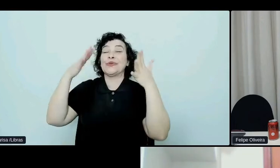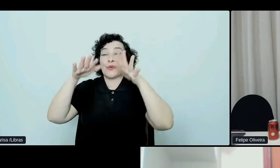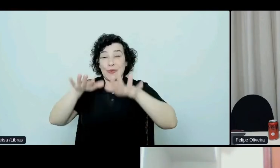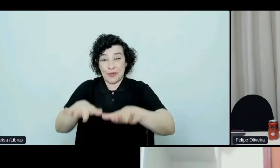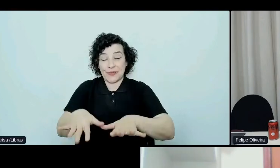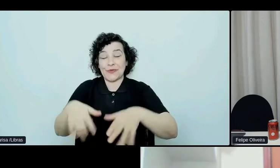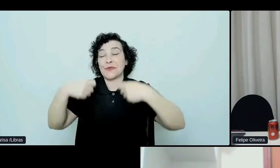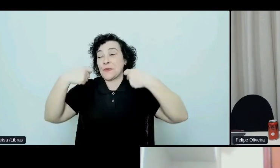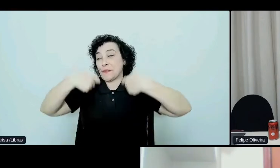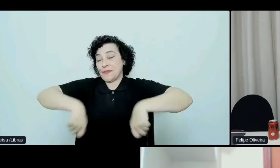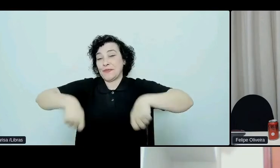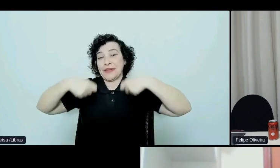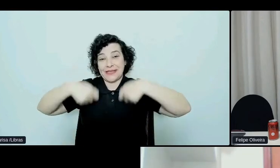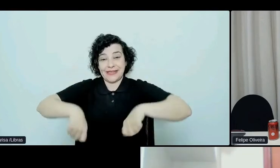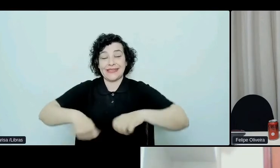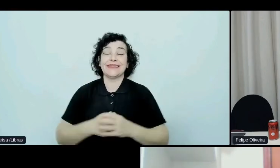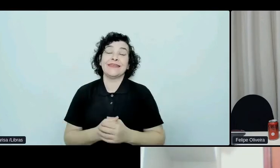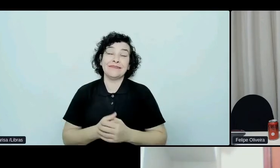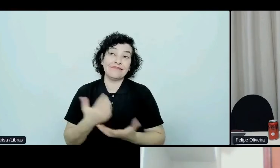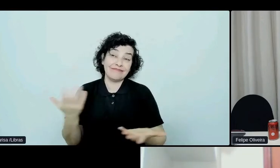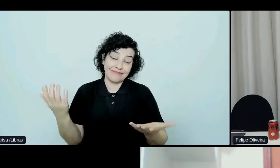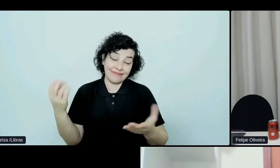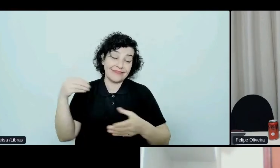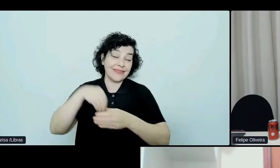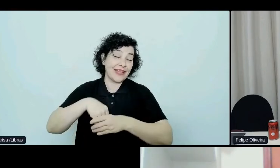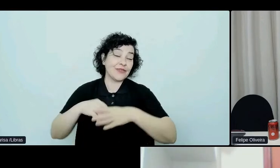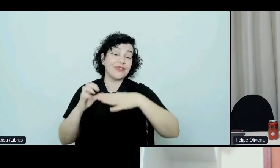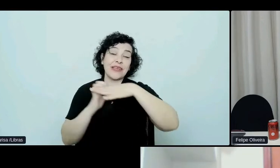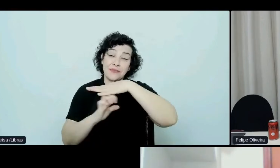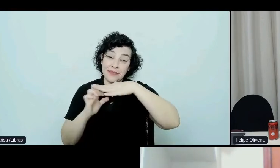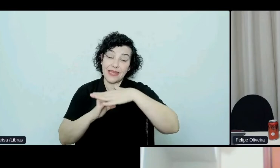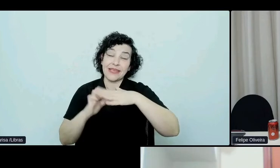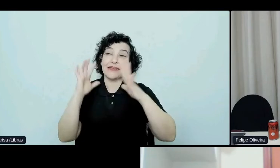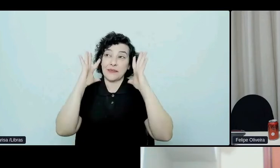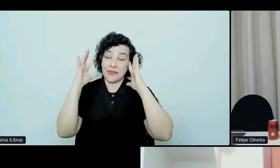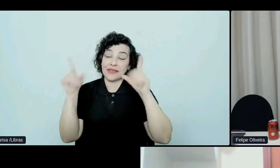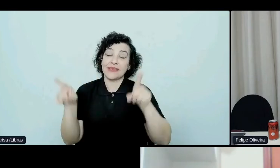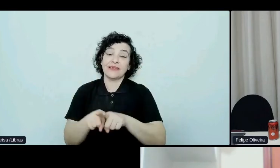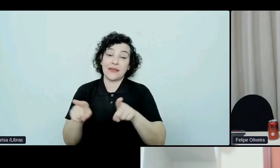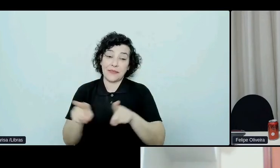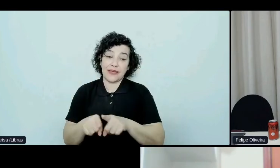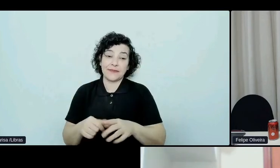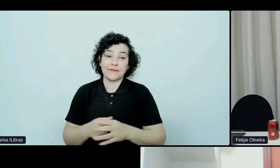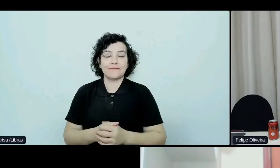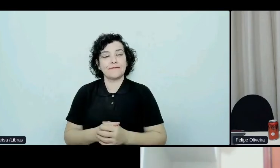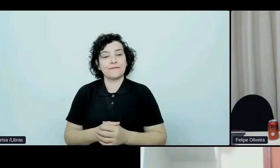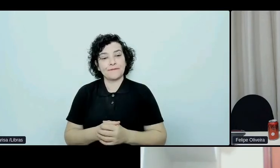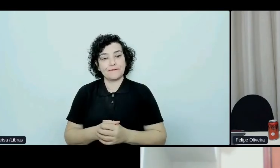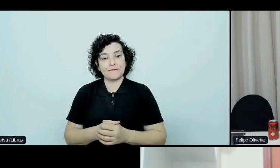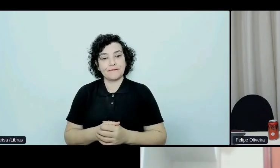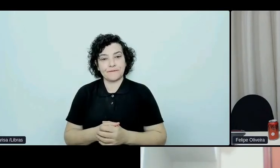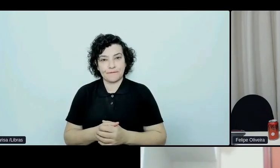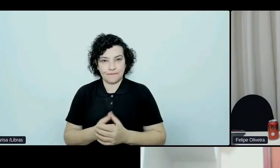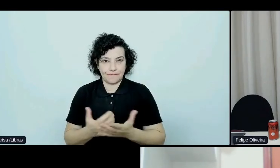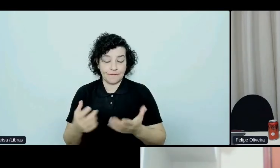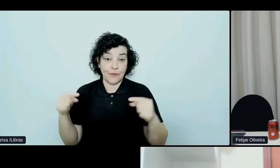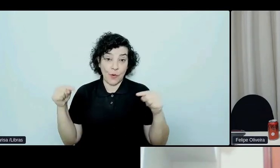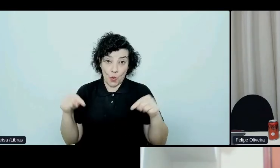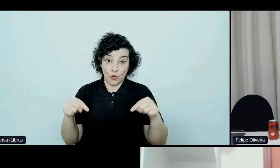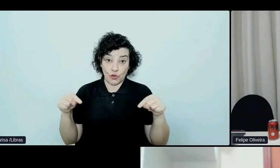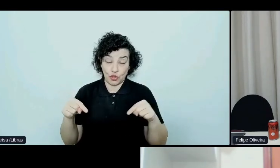essa galera? Bom, mais uma vez, o ideal seria que nós tivéssemos o design universal, né, para a gente